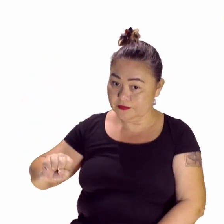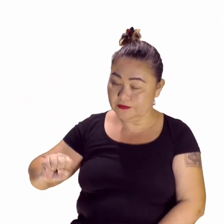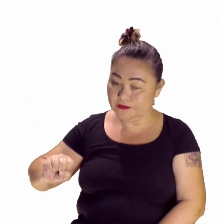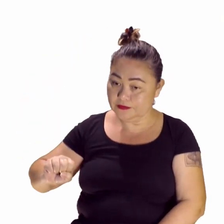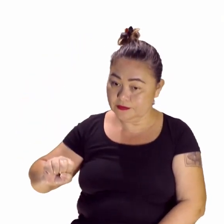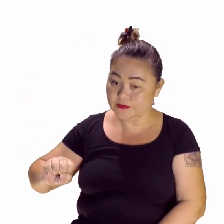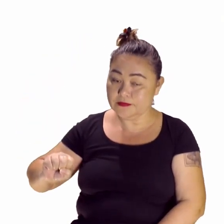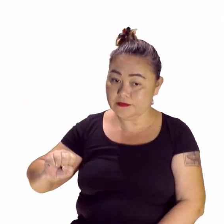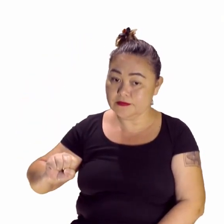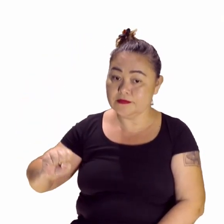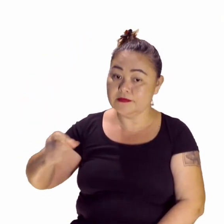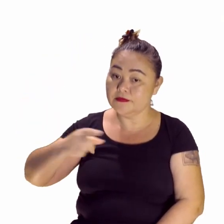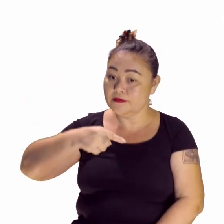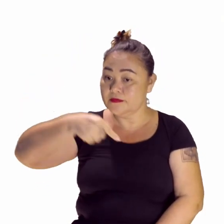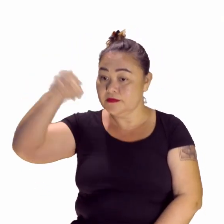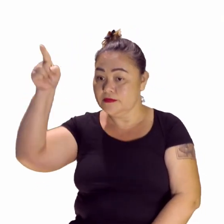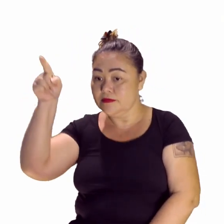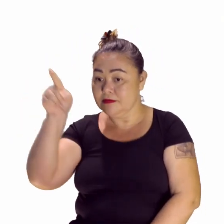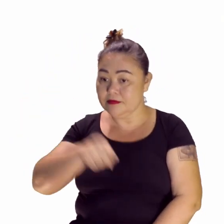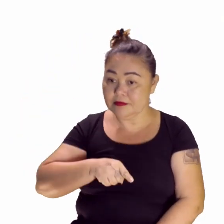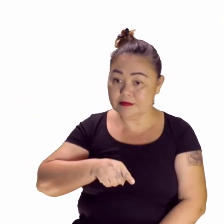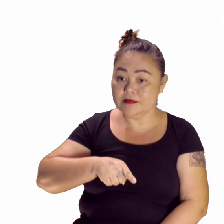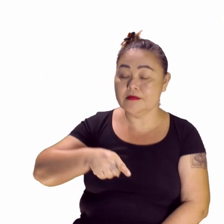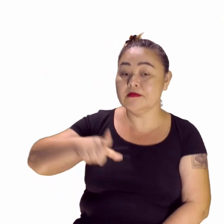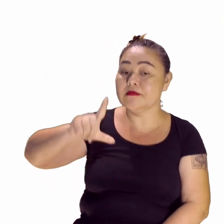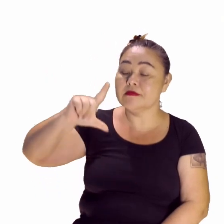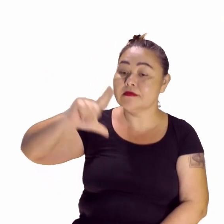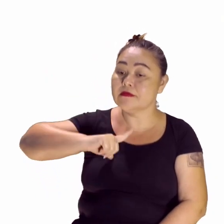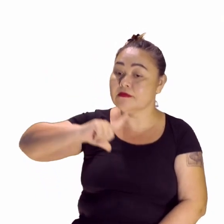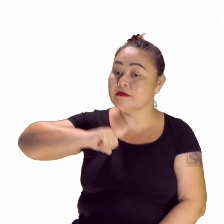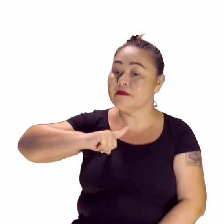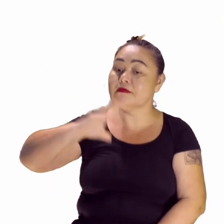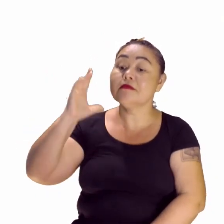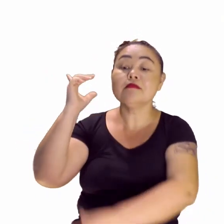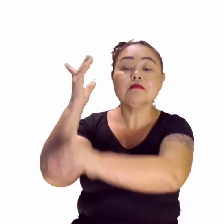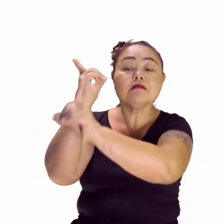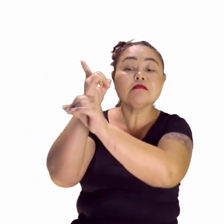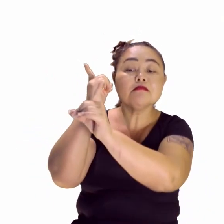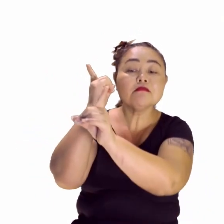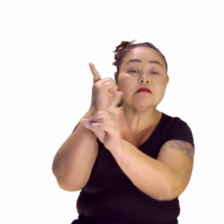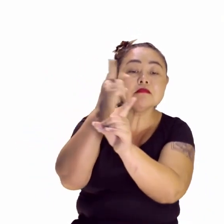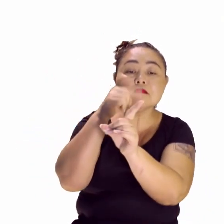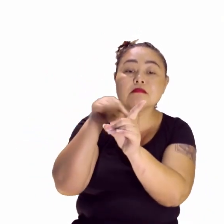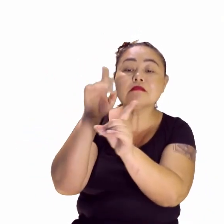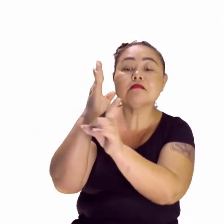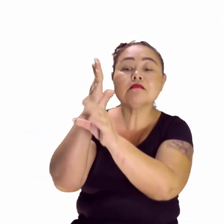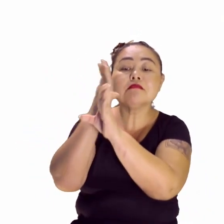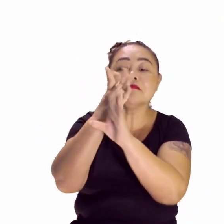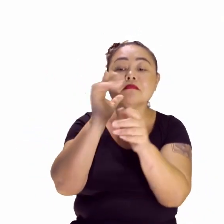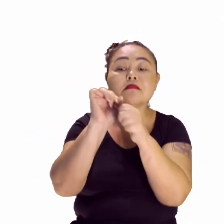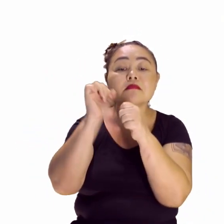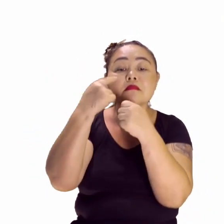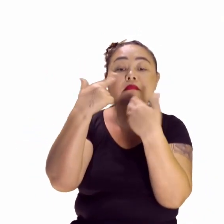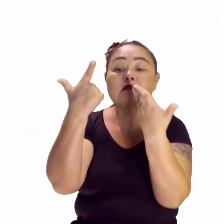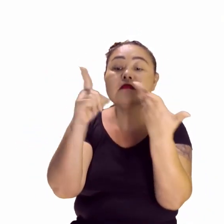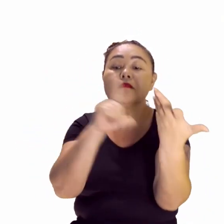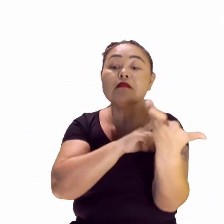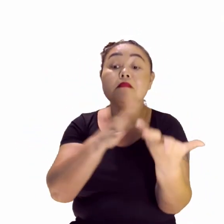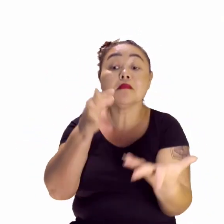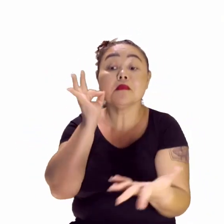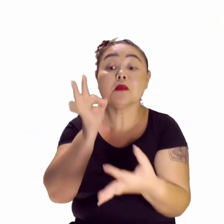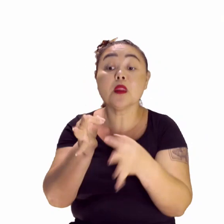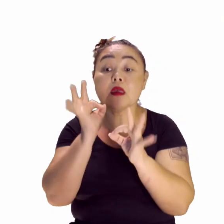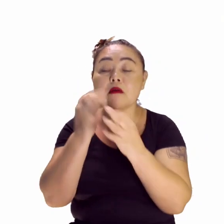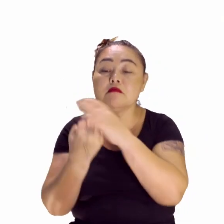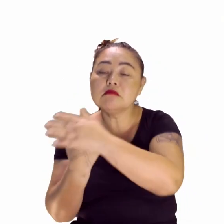açou de Leste a oeste a gente vai encontrar em algum determinado ponto de Rondônia a produção do café